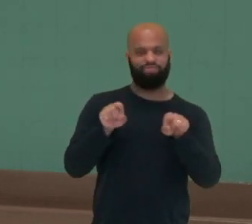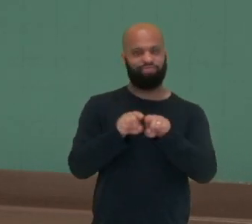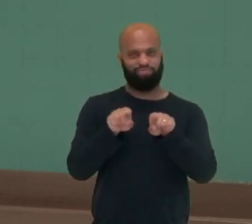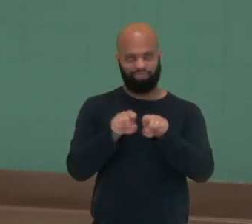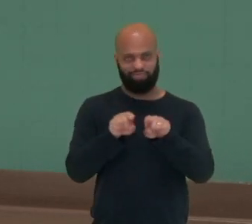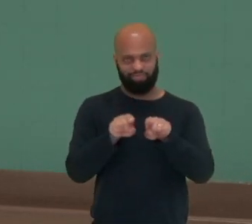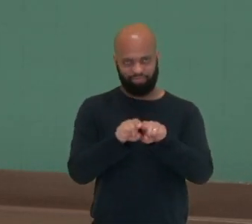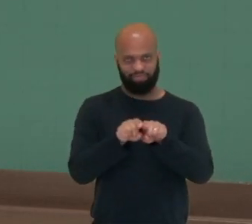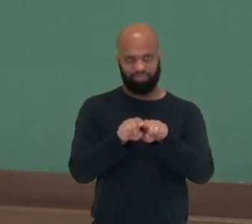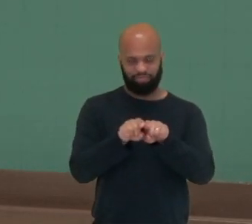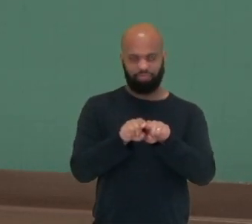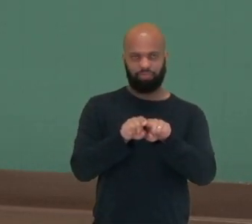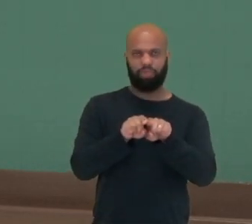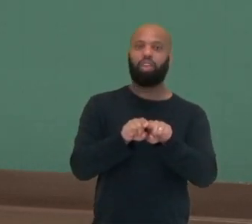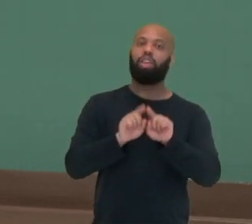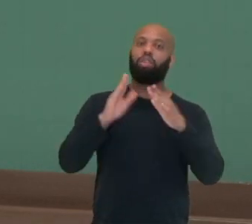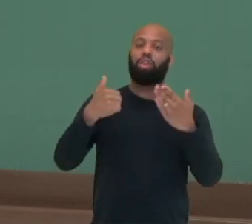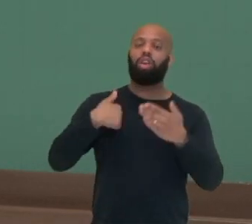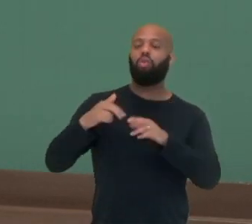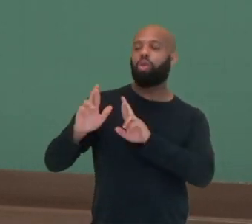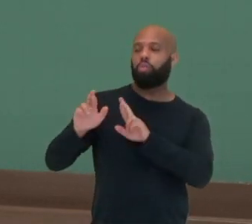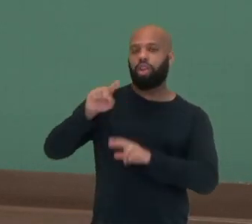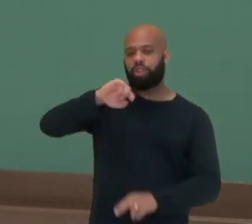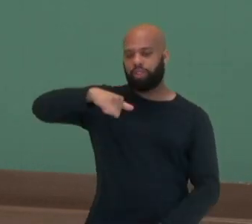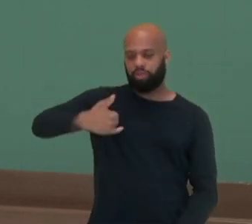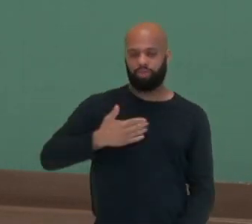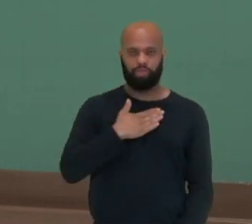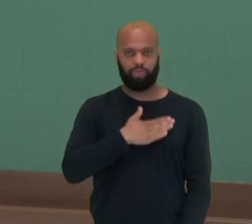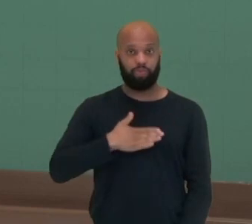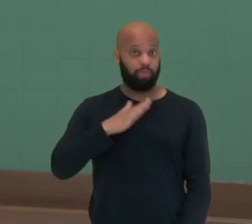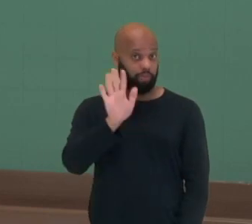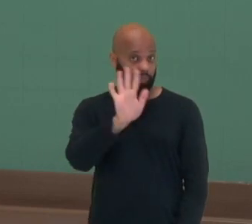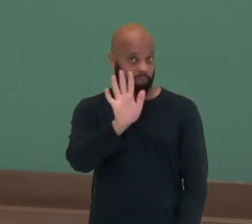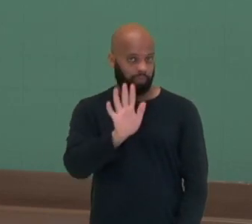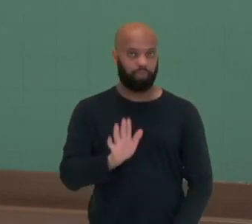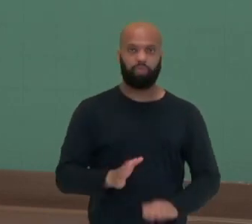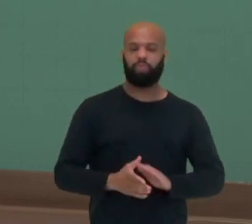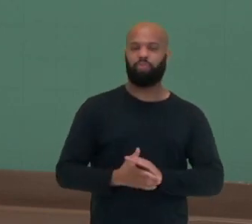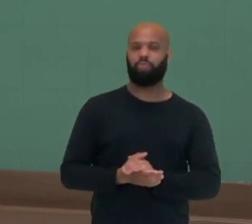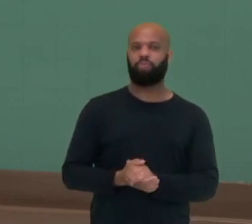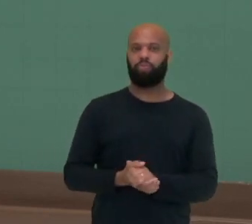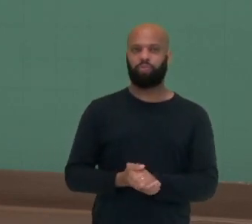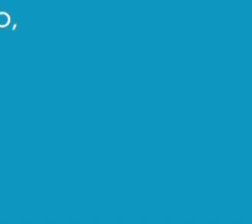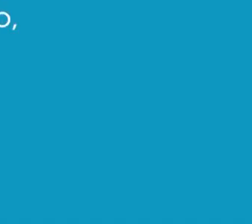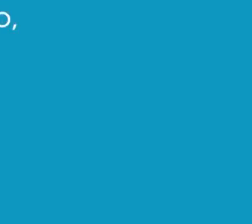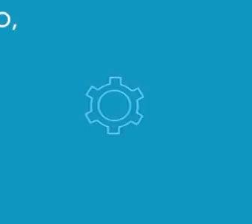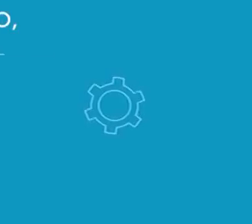vai oferecer no nosso empreendimento. Espero que vocês tenham gostado e até breve, pessoal.